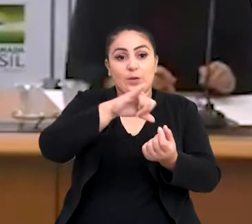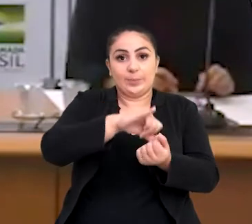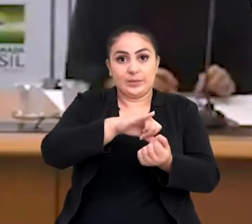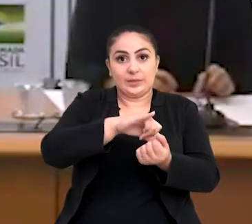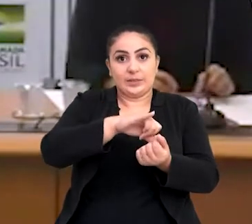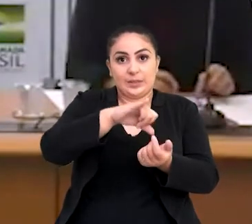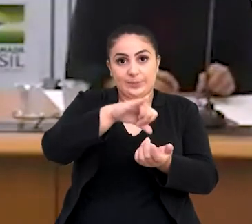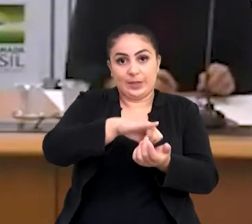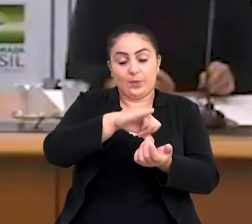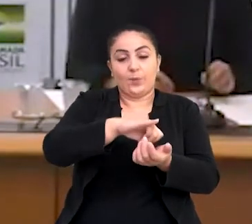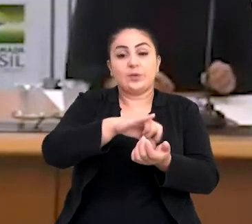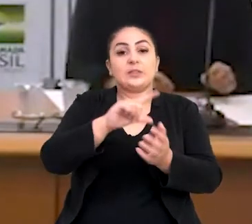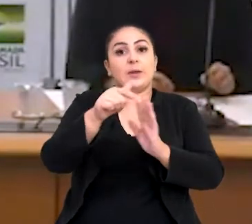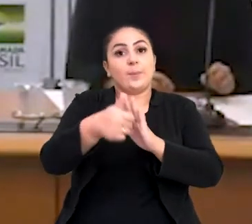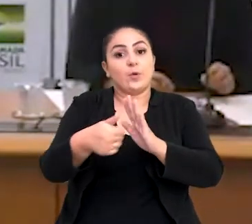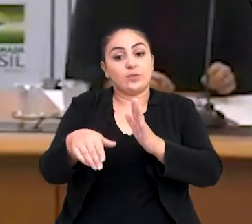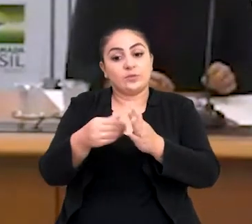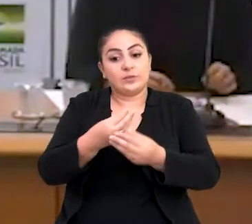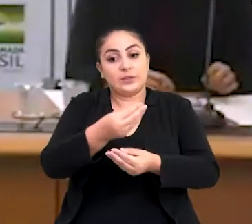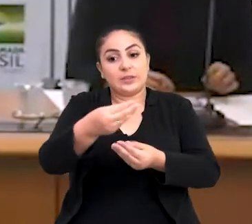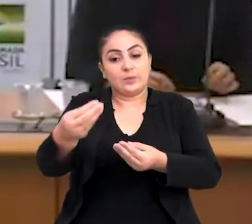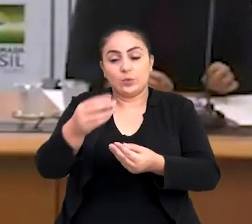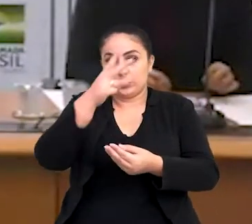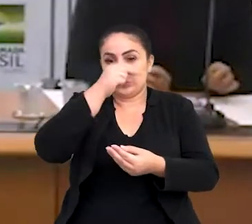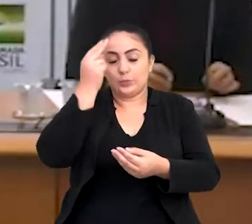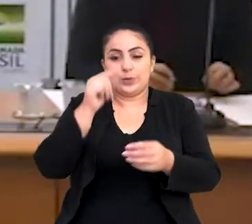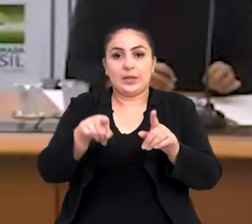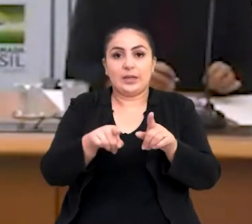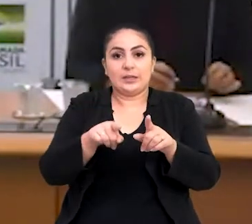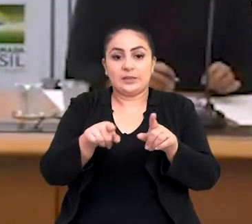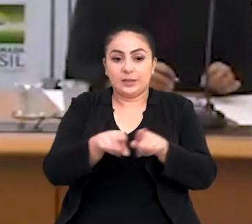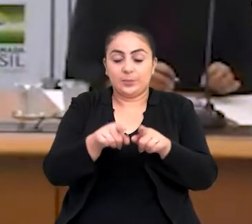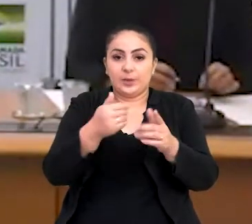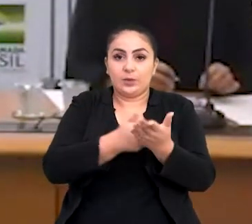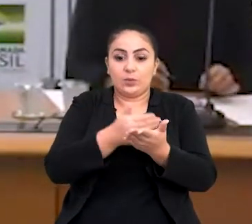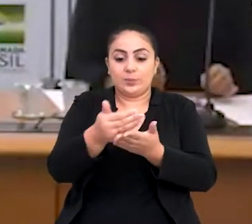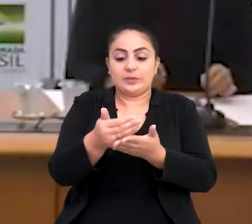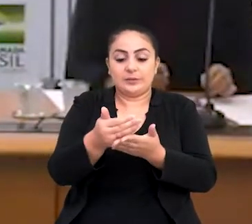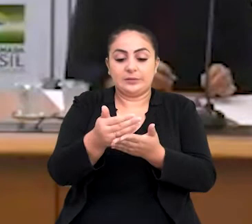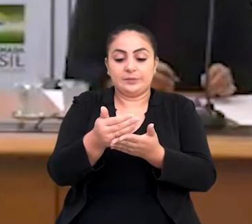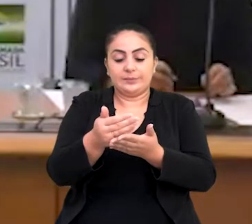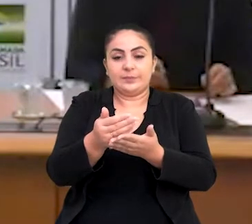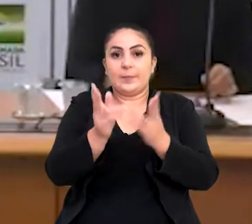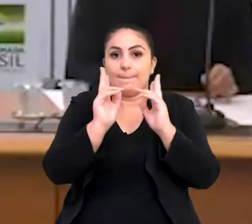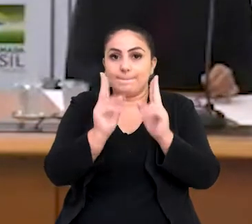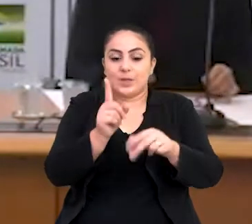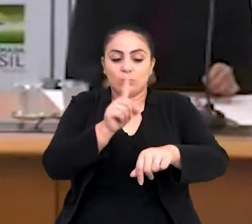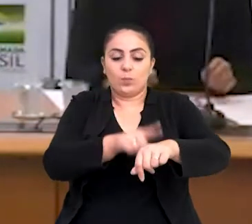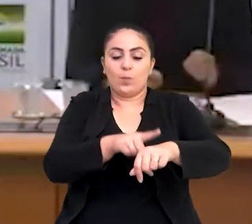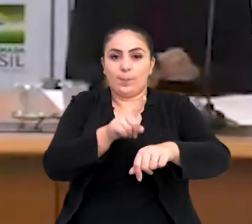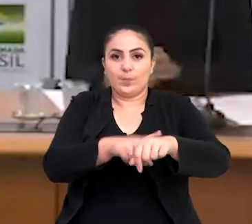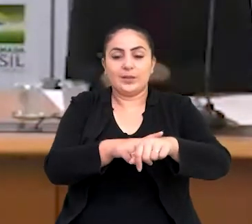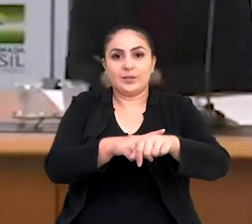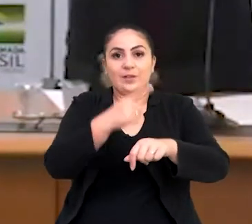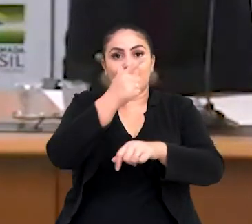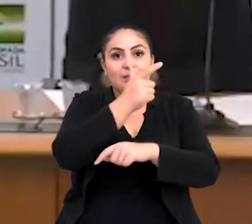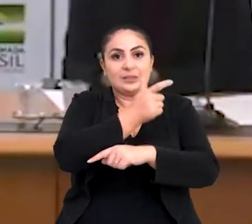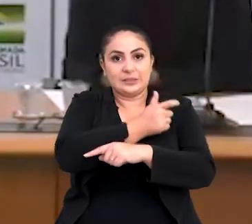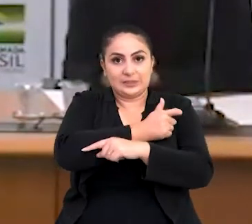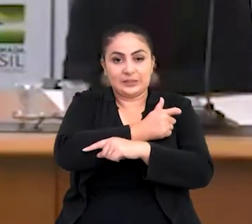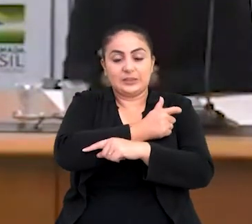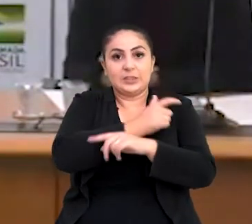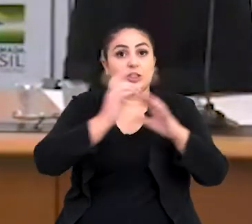capitais e depois irá para os municípios. E a ideia é iniciarmos, em um mesmo momento,